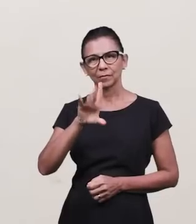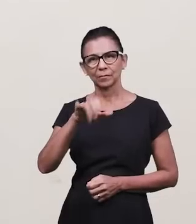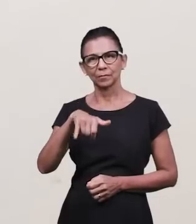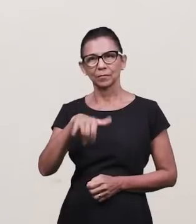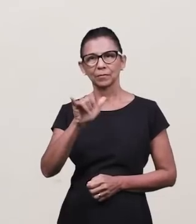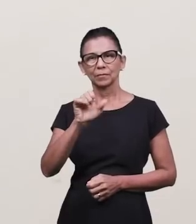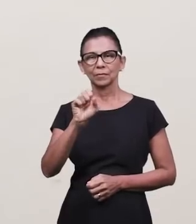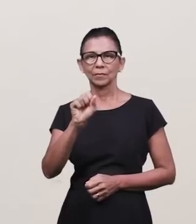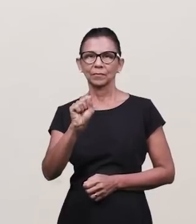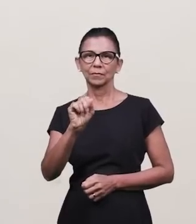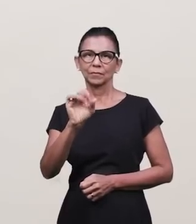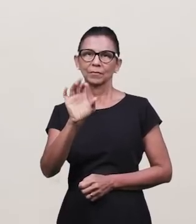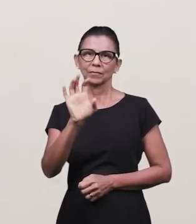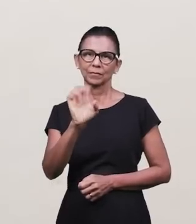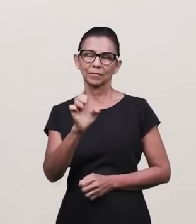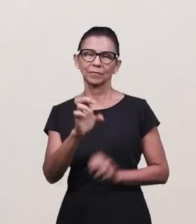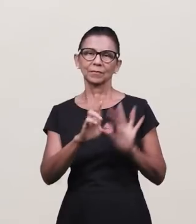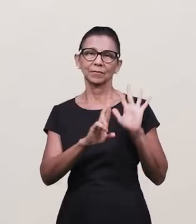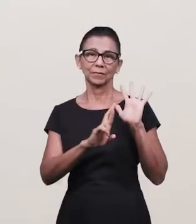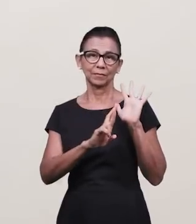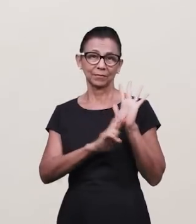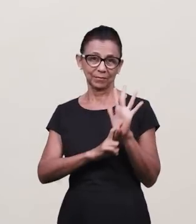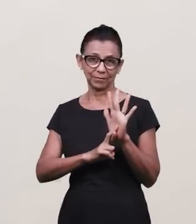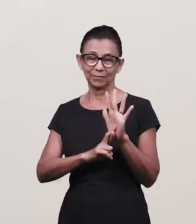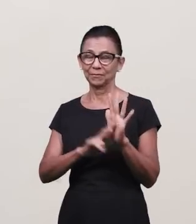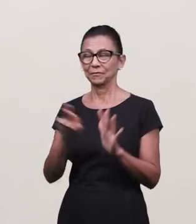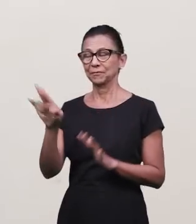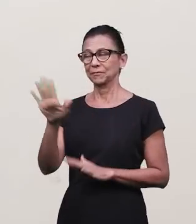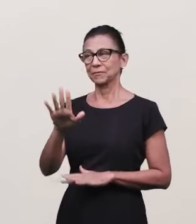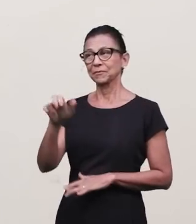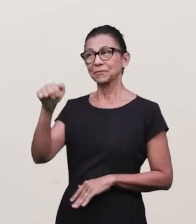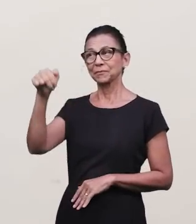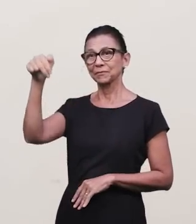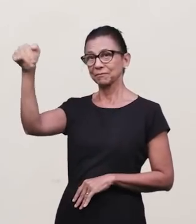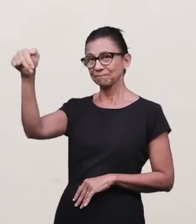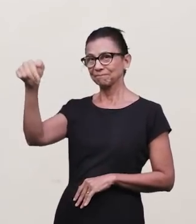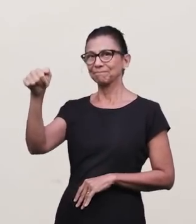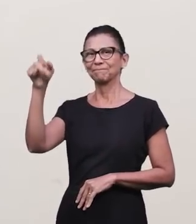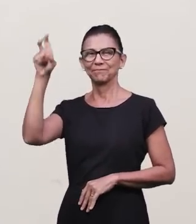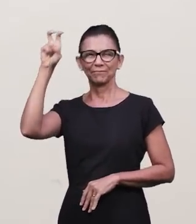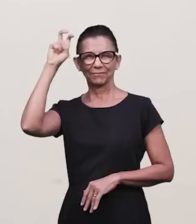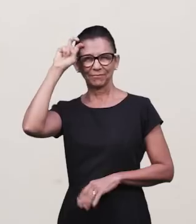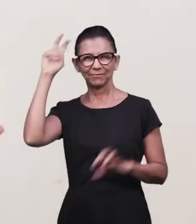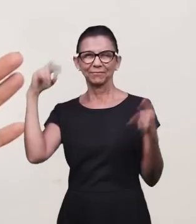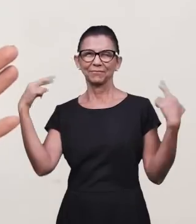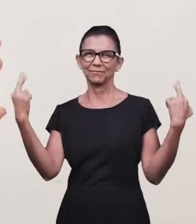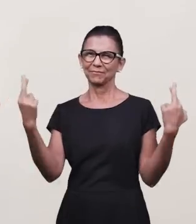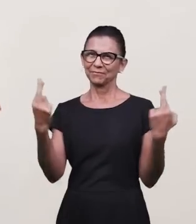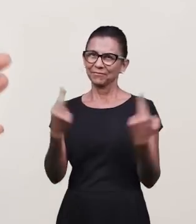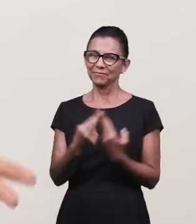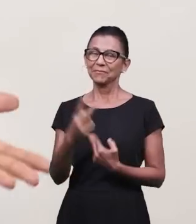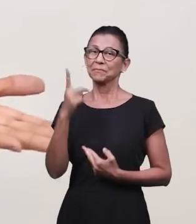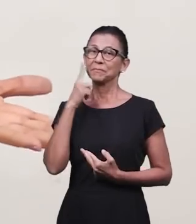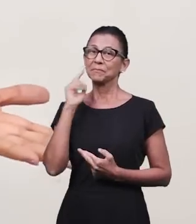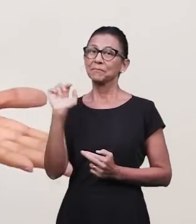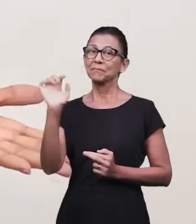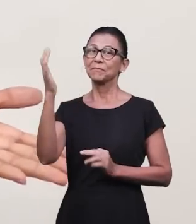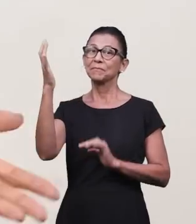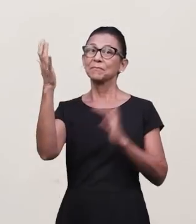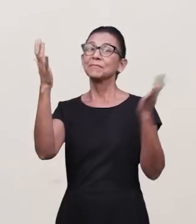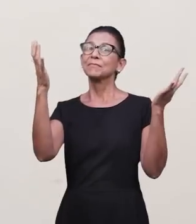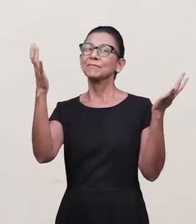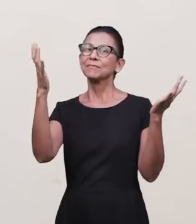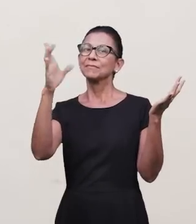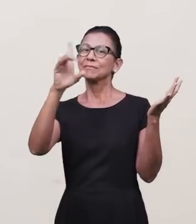região Norte. Que maravilha, estamos mais esta quinta-feira reunidos aqui para falar de tudo que o Senhor tem operado na região